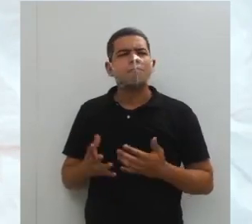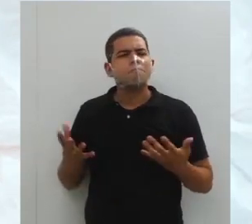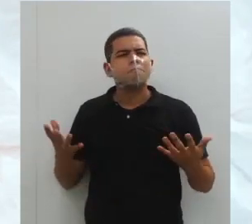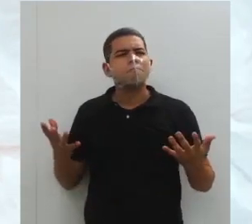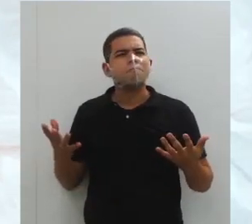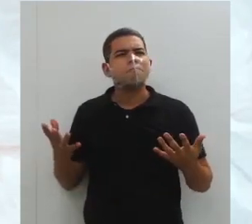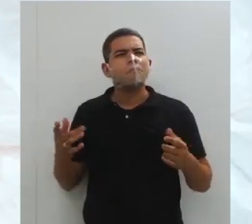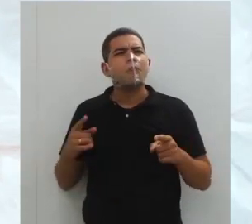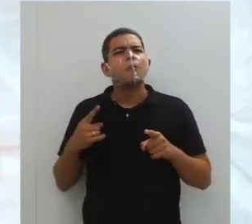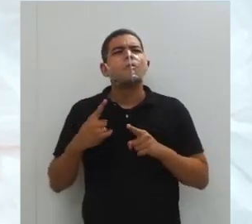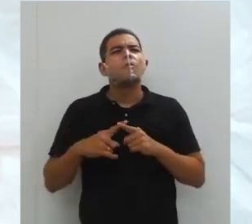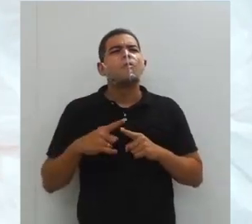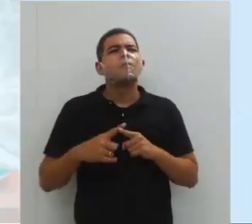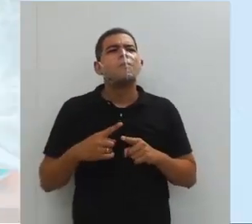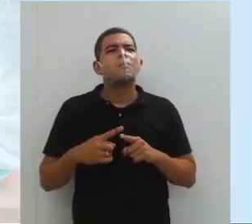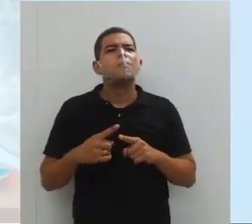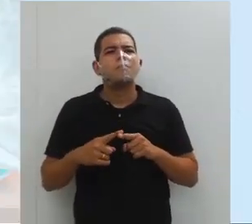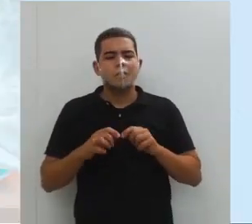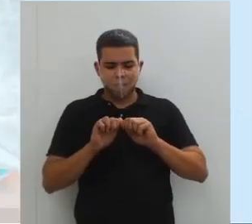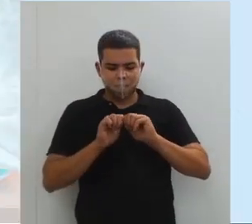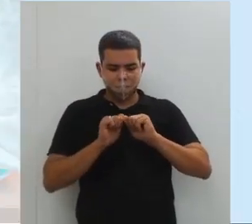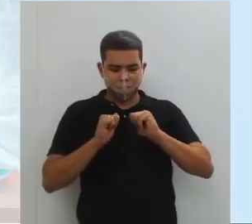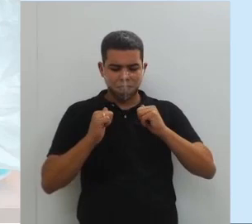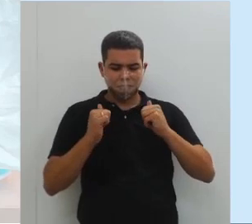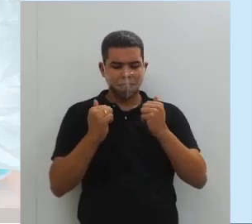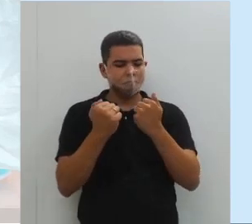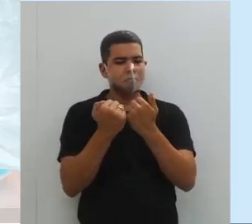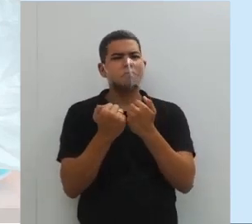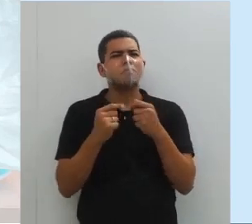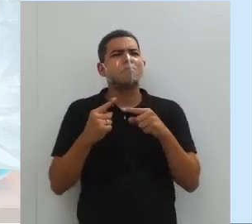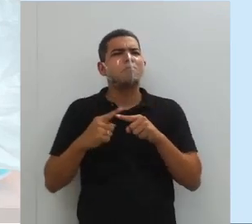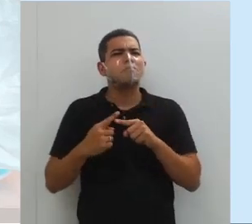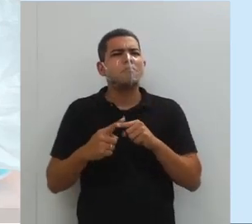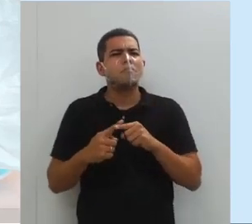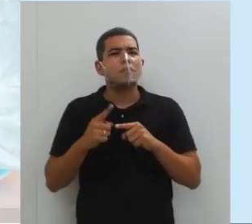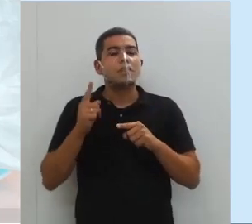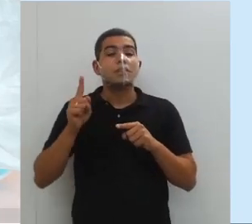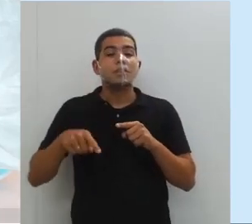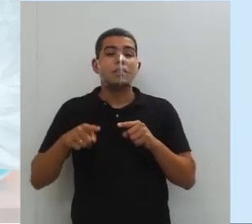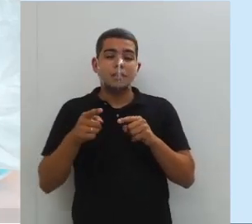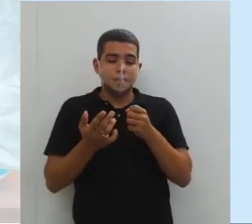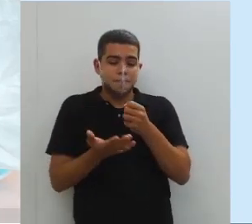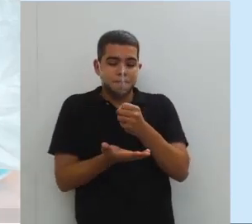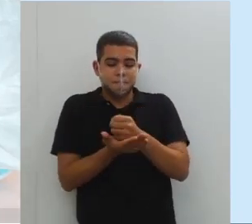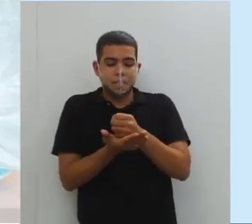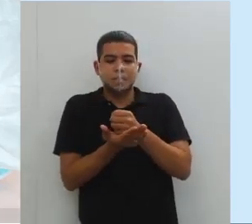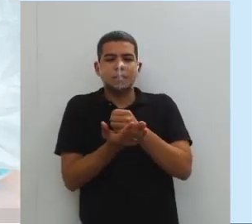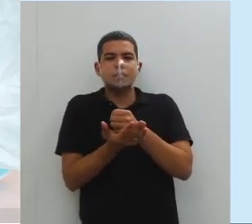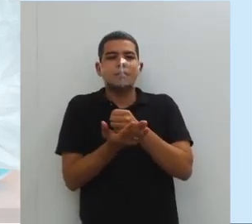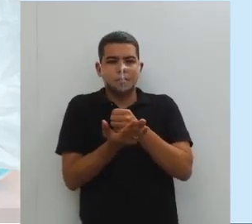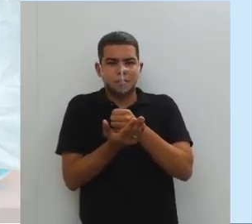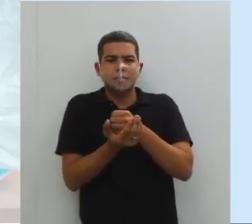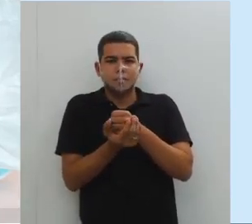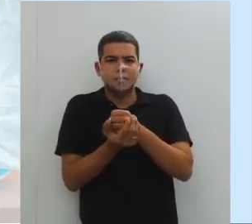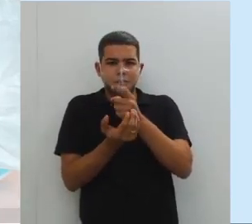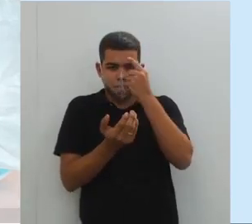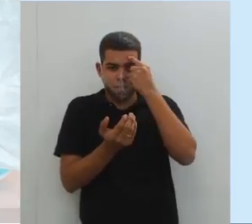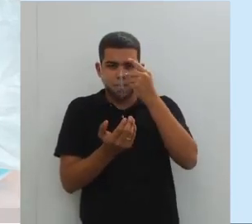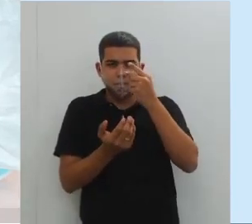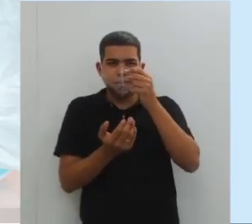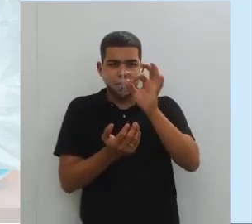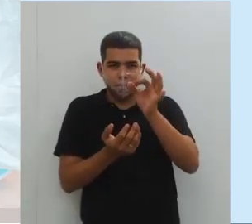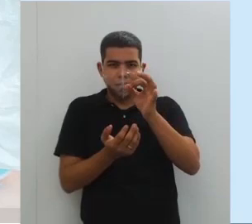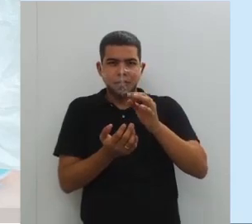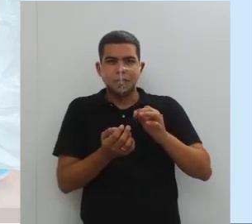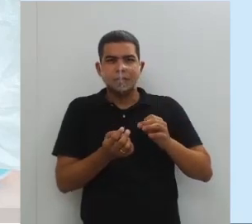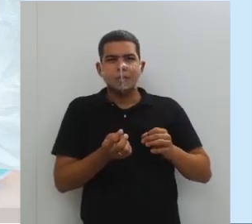Professora, por que tem que ficar redondo? Porque isso aqui vai ser a base da nossa peteca, certo?